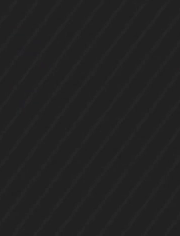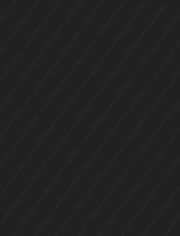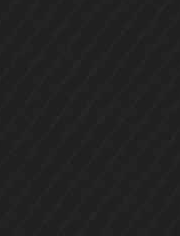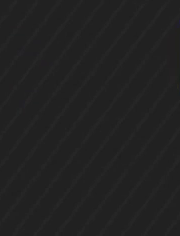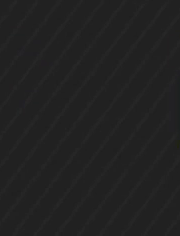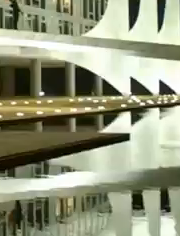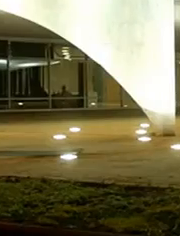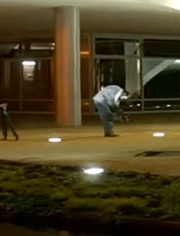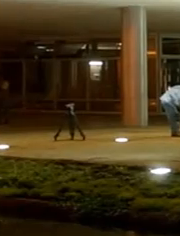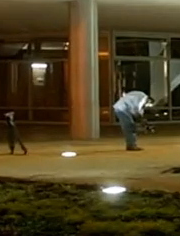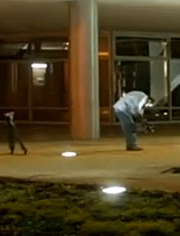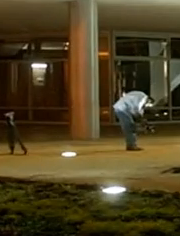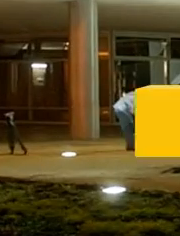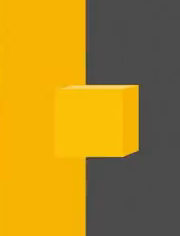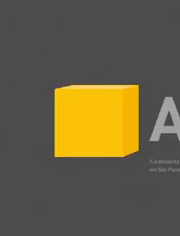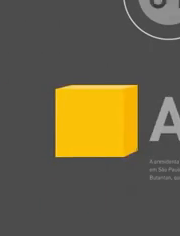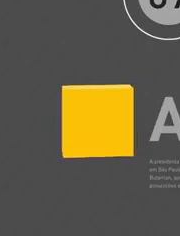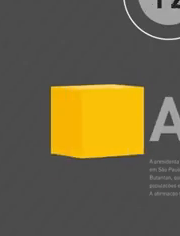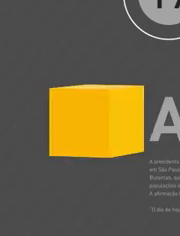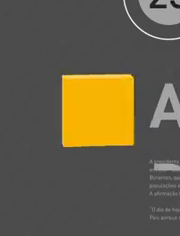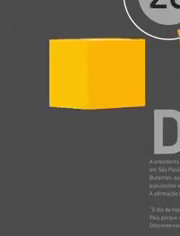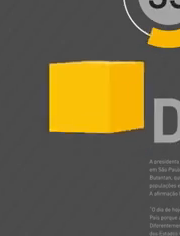E aí